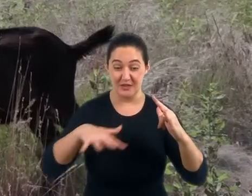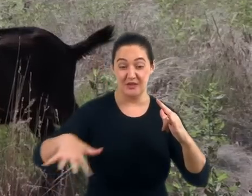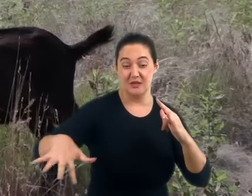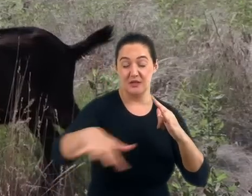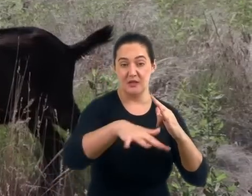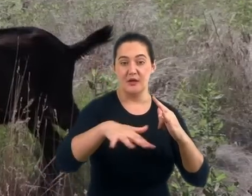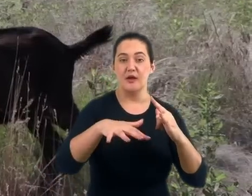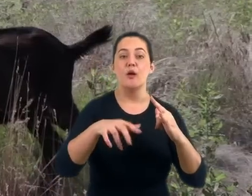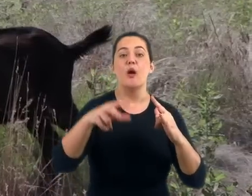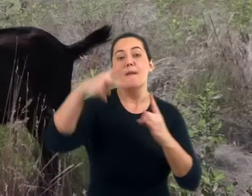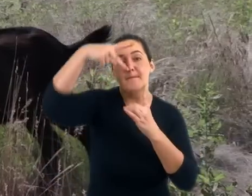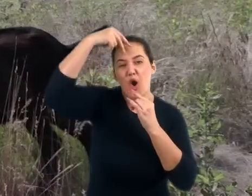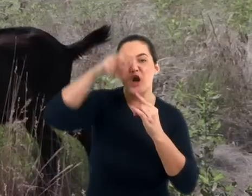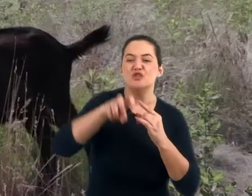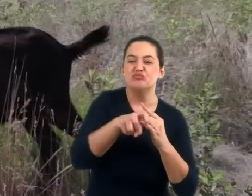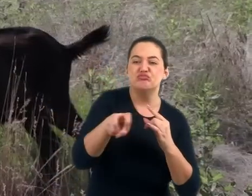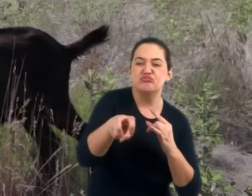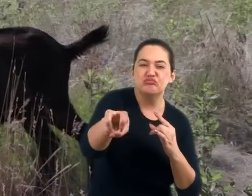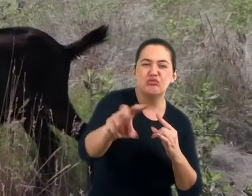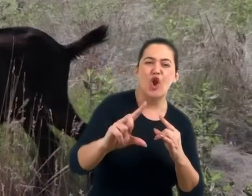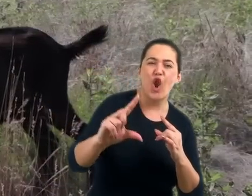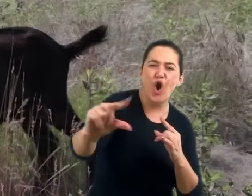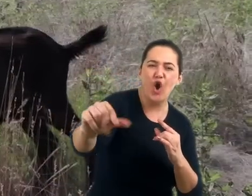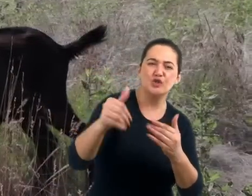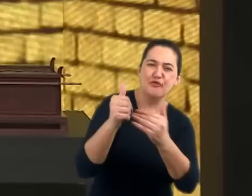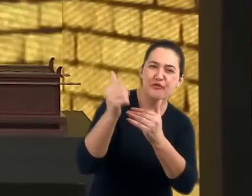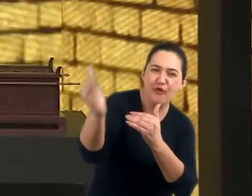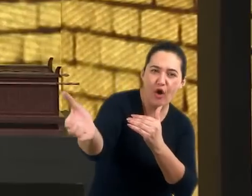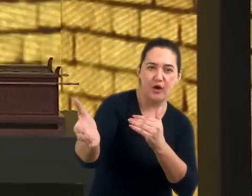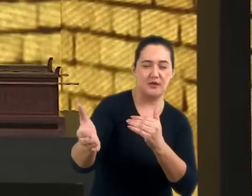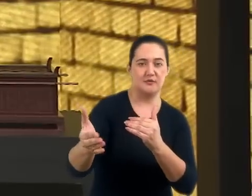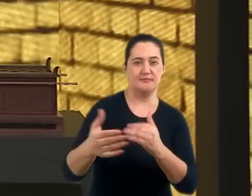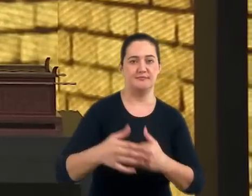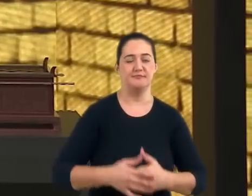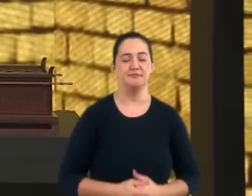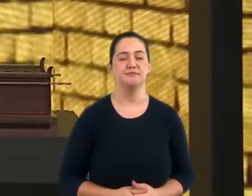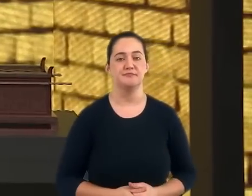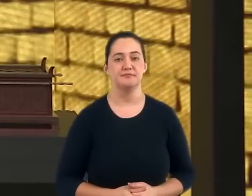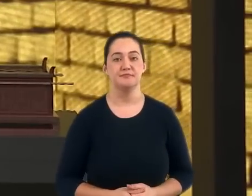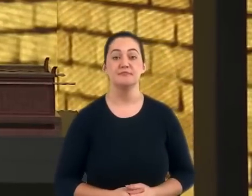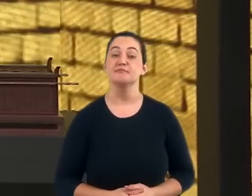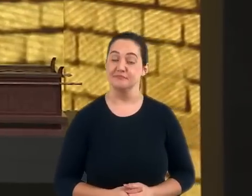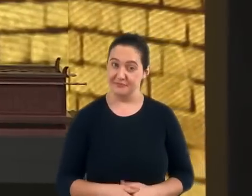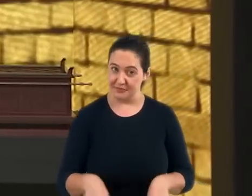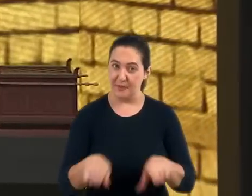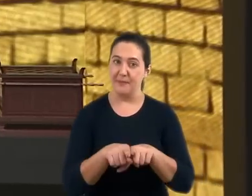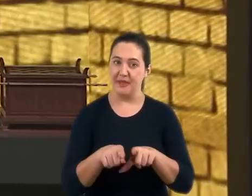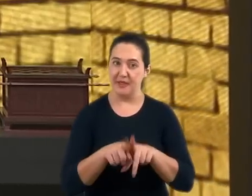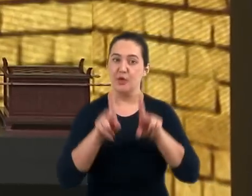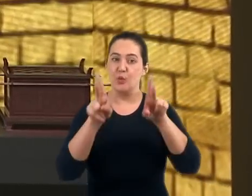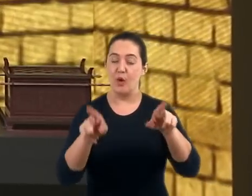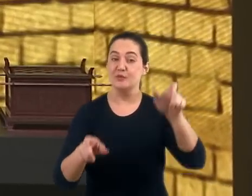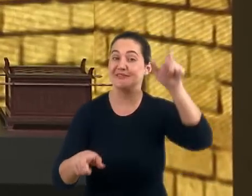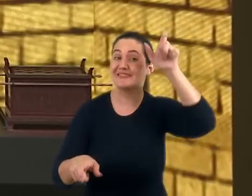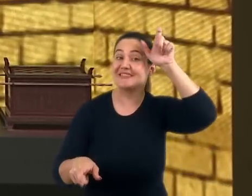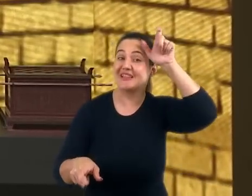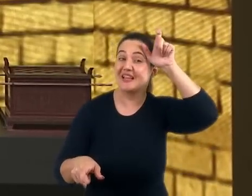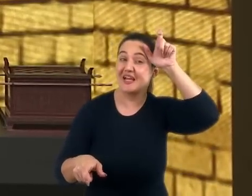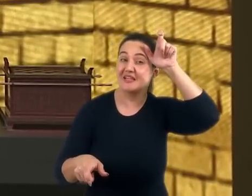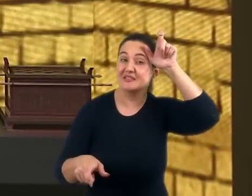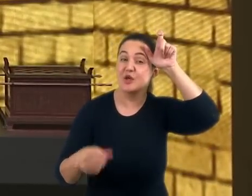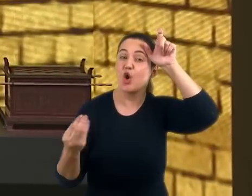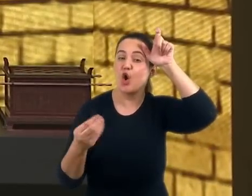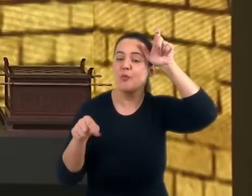dos israelitas o pecado que eles haviam cometido. Da mesma forma, eventualmente, Satanás será